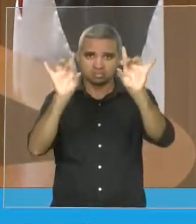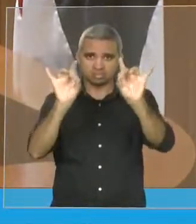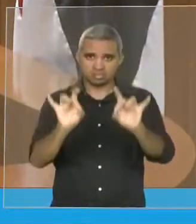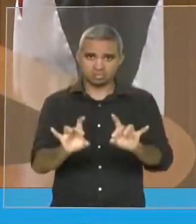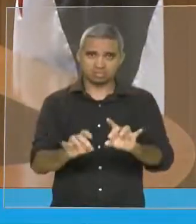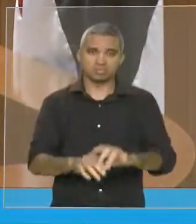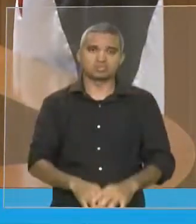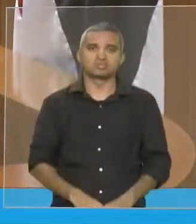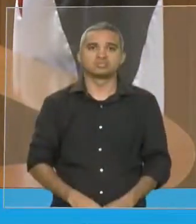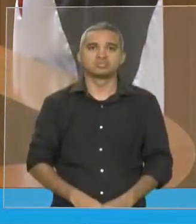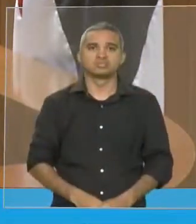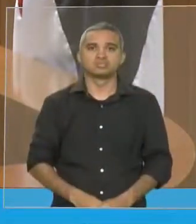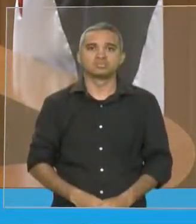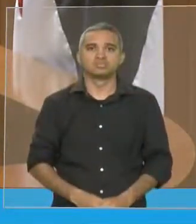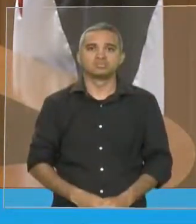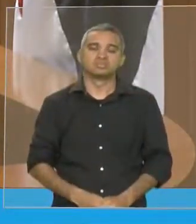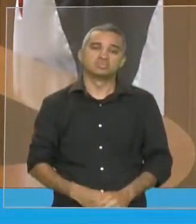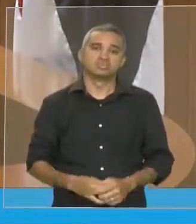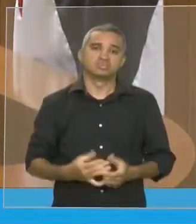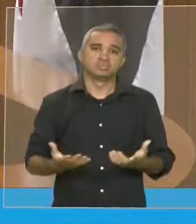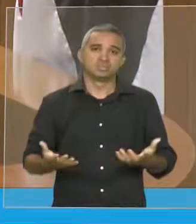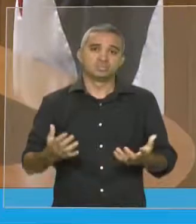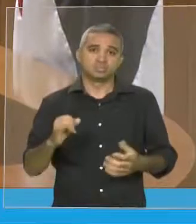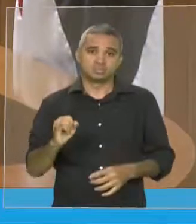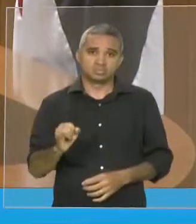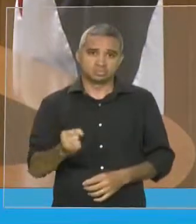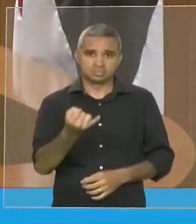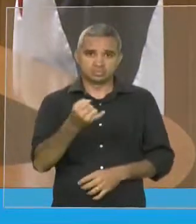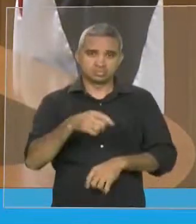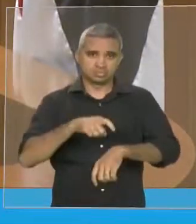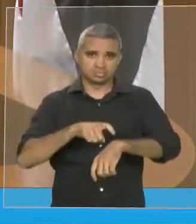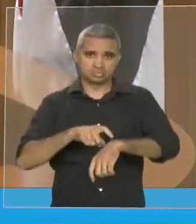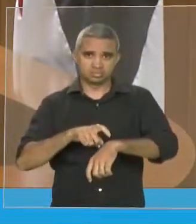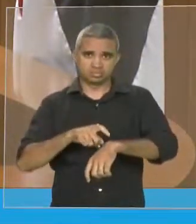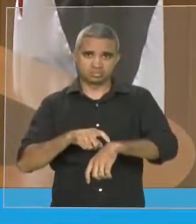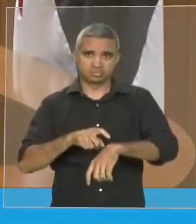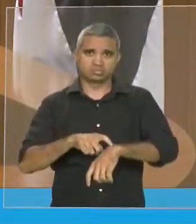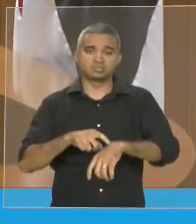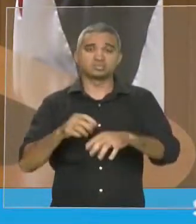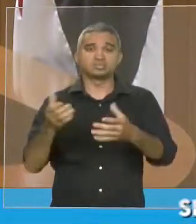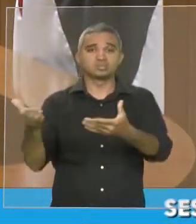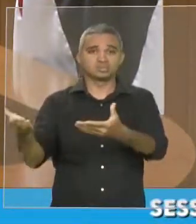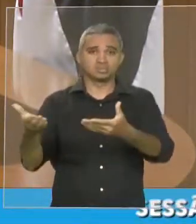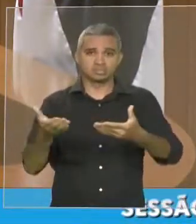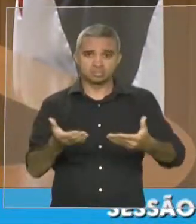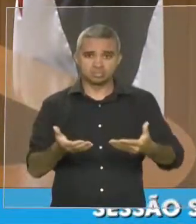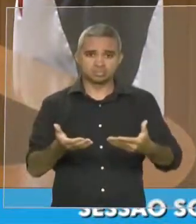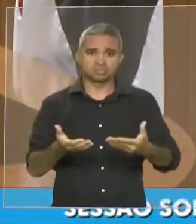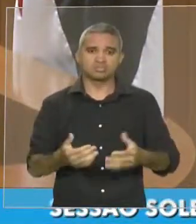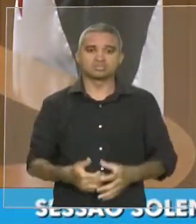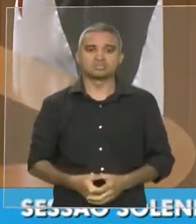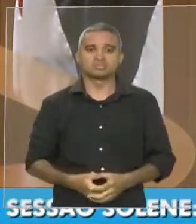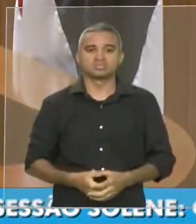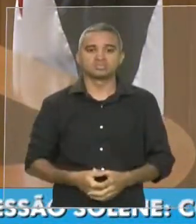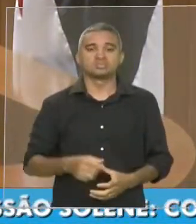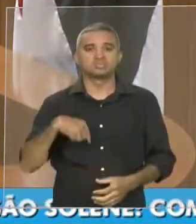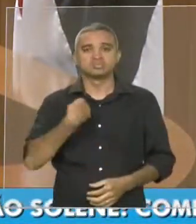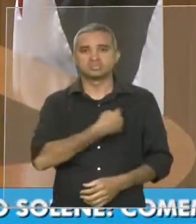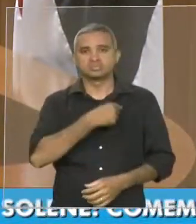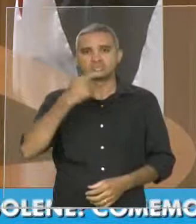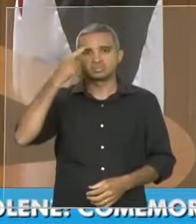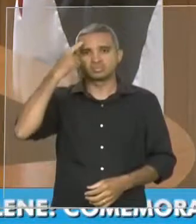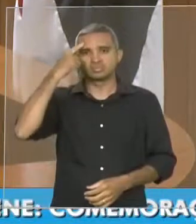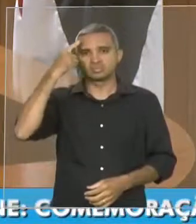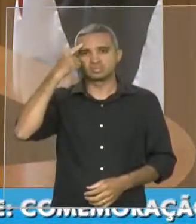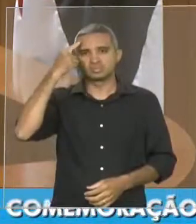eu aproveito o momento, meu caro Otelino, para convidá-los a uma seguinte reflexão,